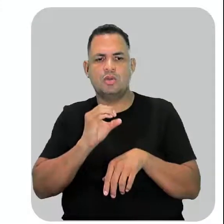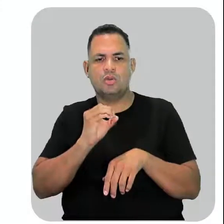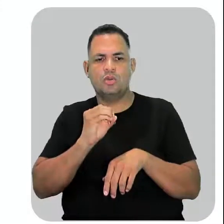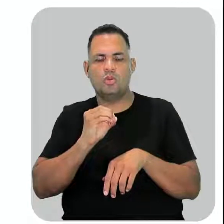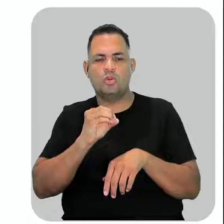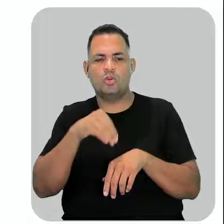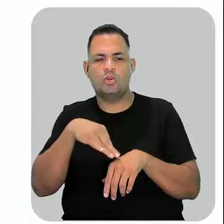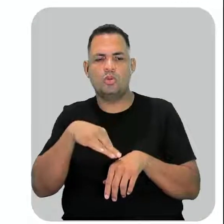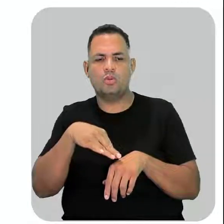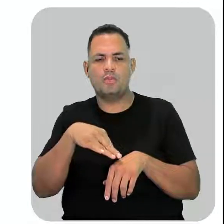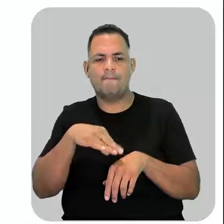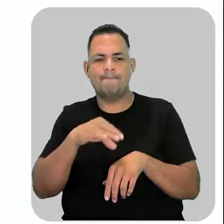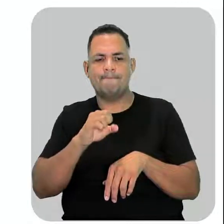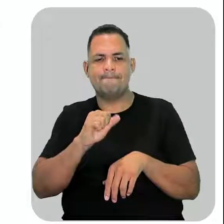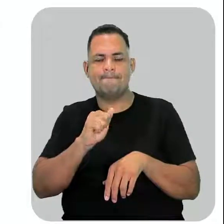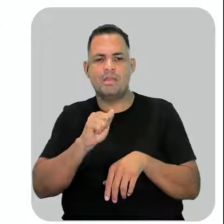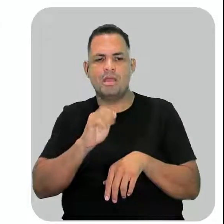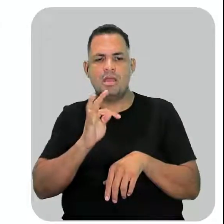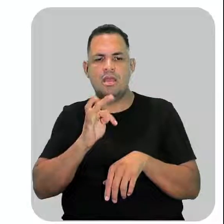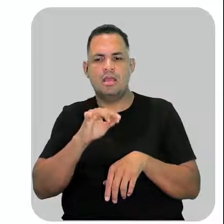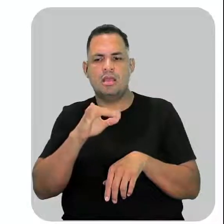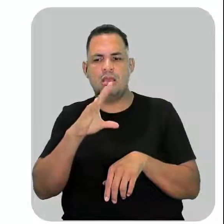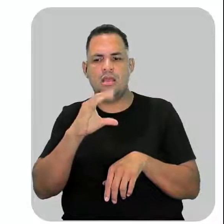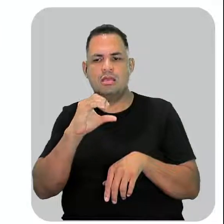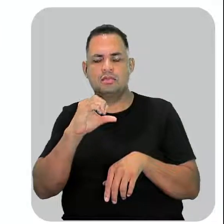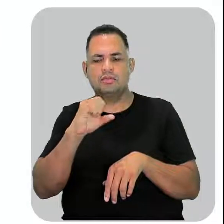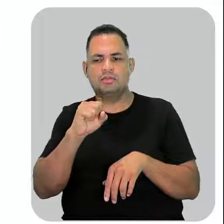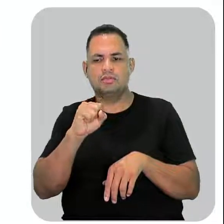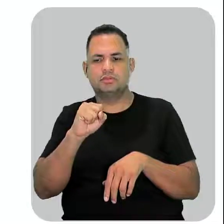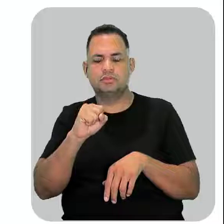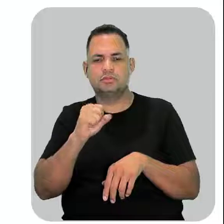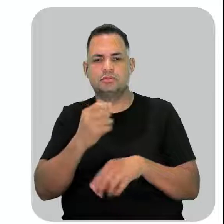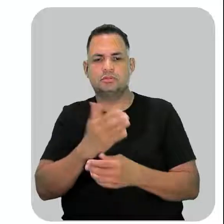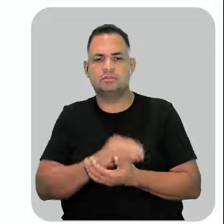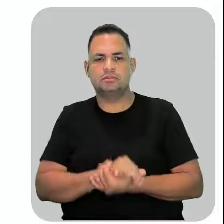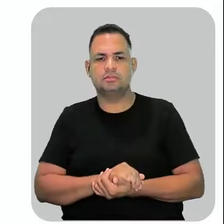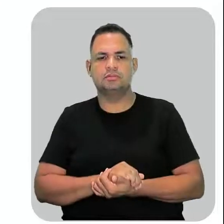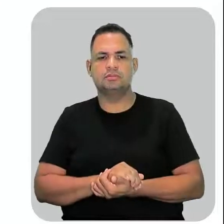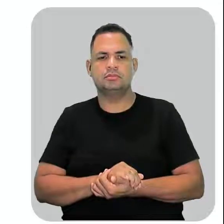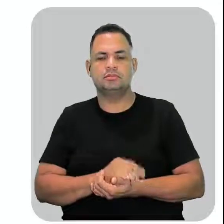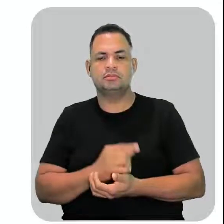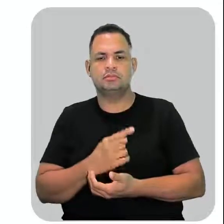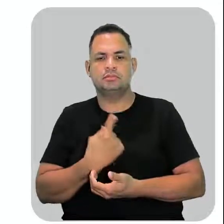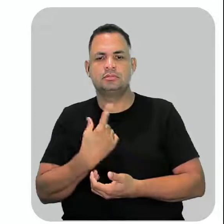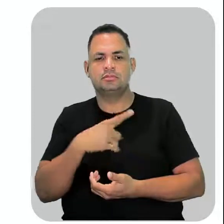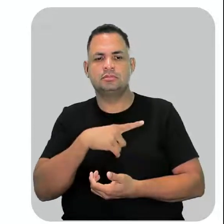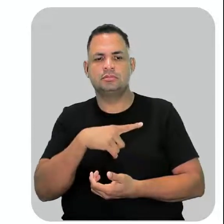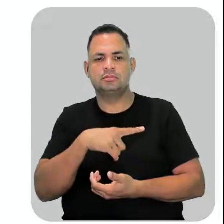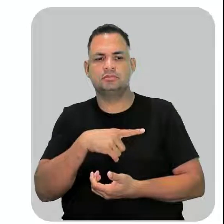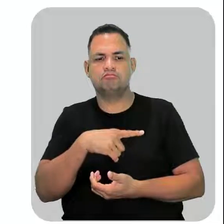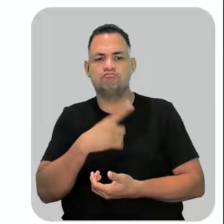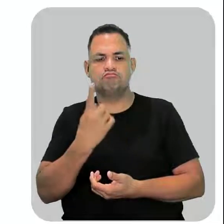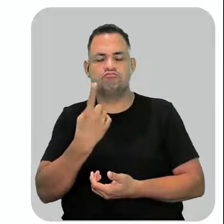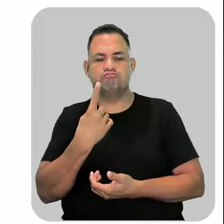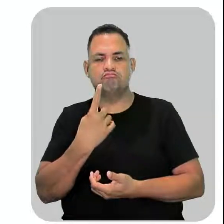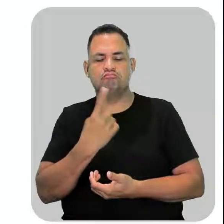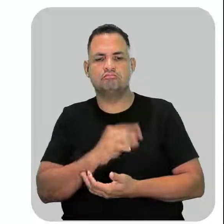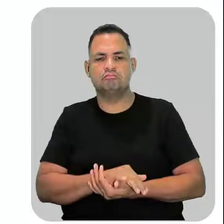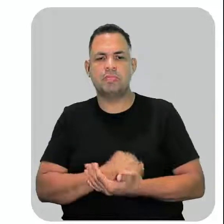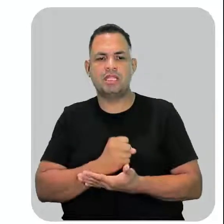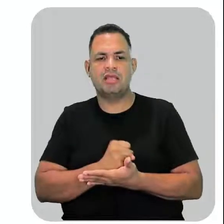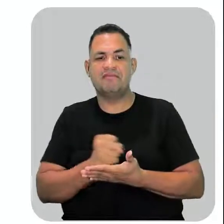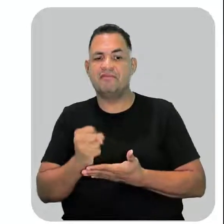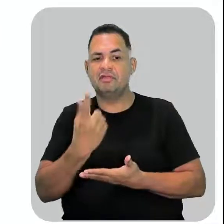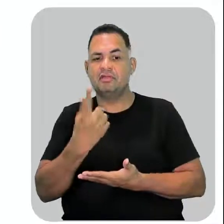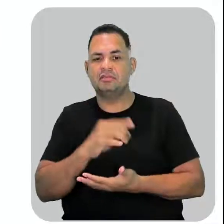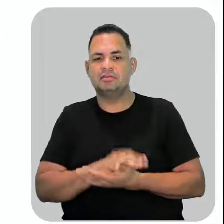logo olhar se alguma dessas moléculas aqui não apresenta anel aromático. E nós temos uma que não se enquadra nesse perfil,